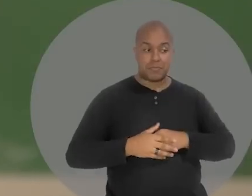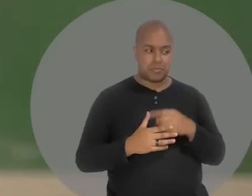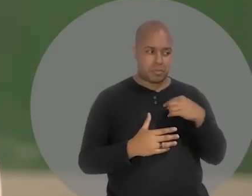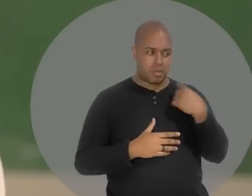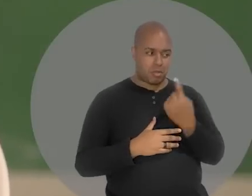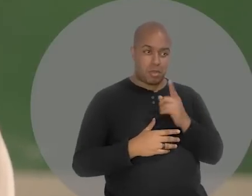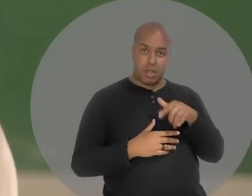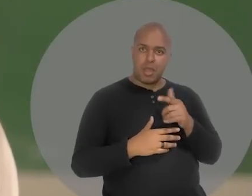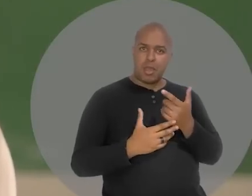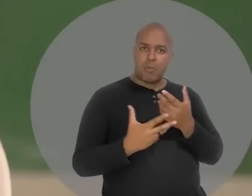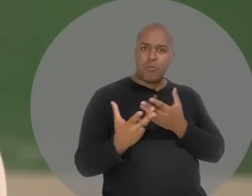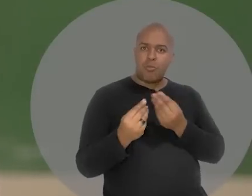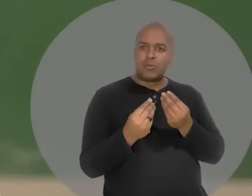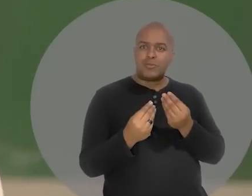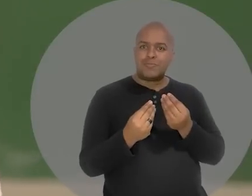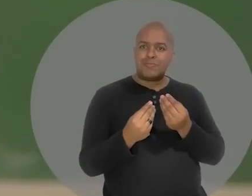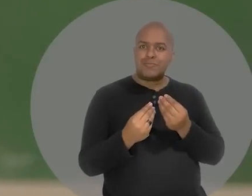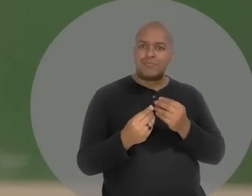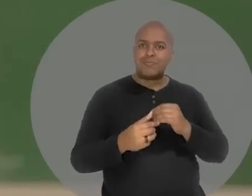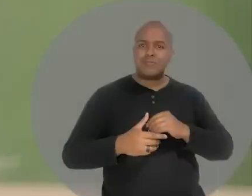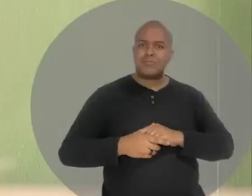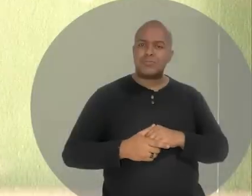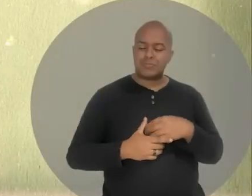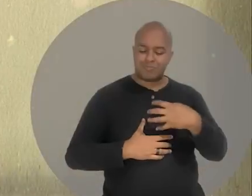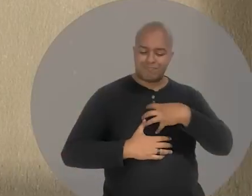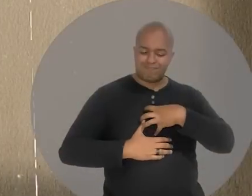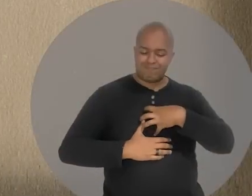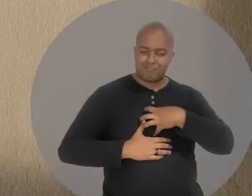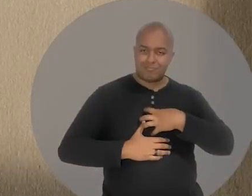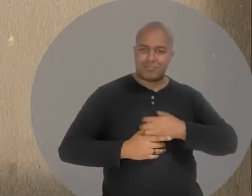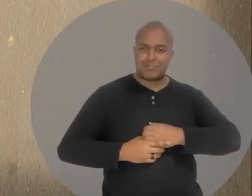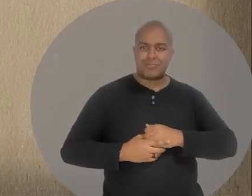é muito emocionante.